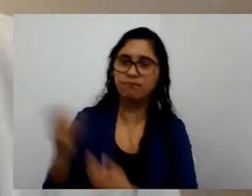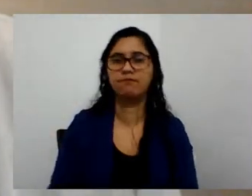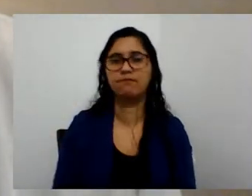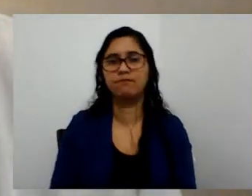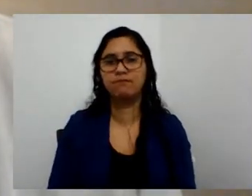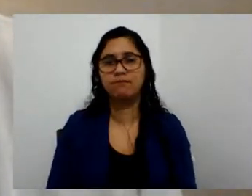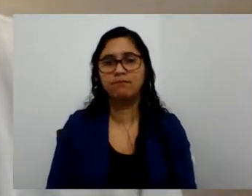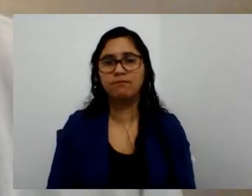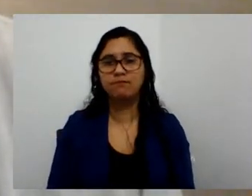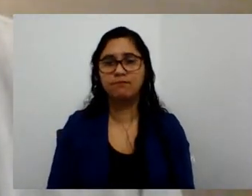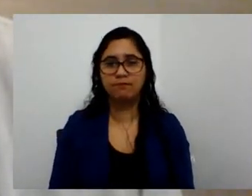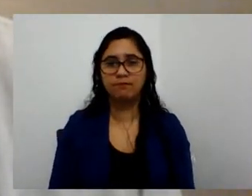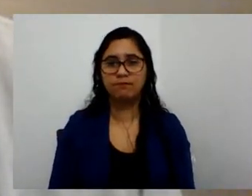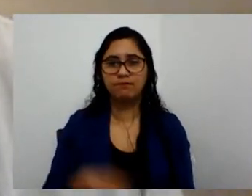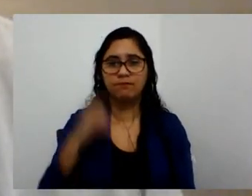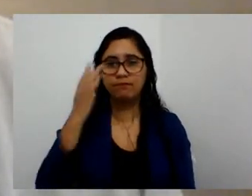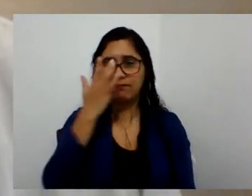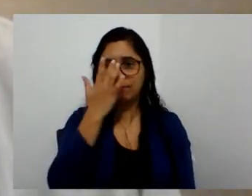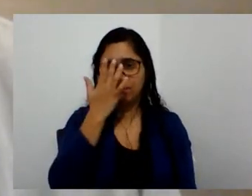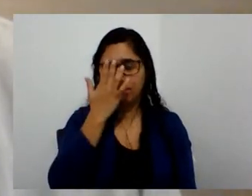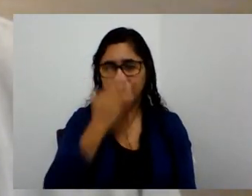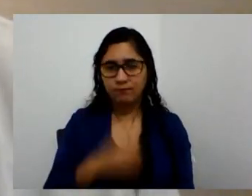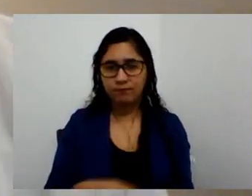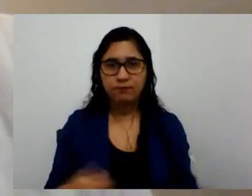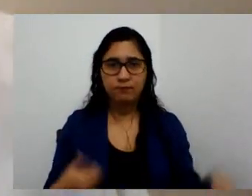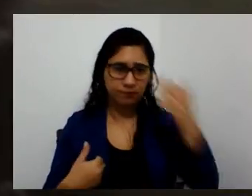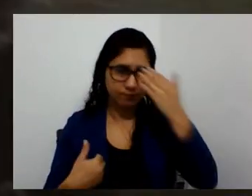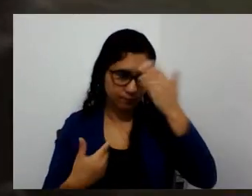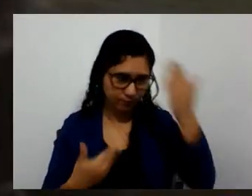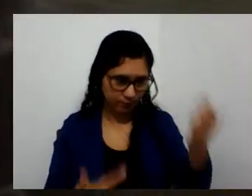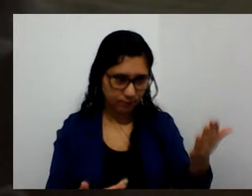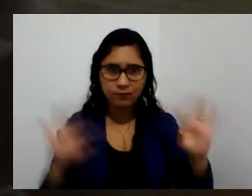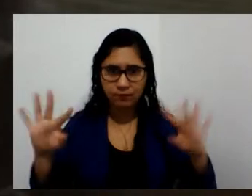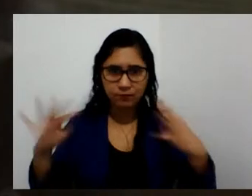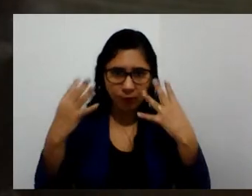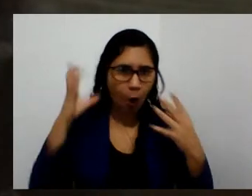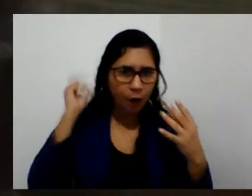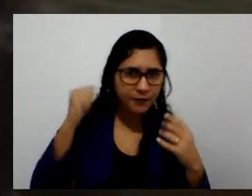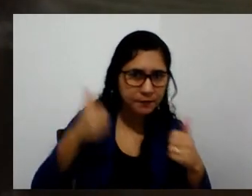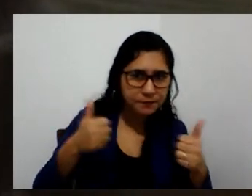por gentileza. Obrigada, Baione, todos me ouvem.